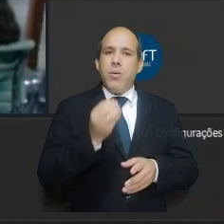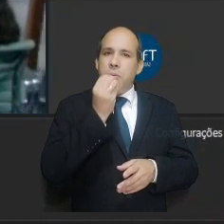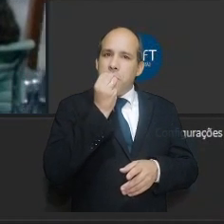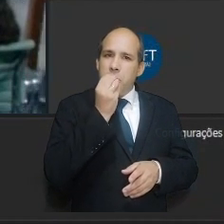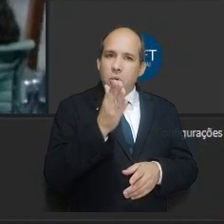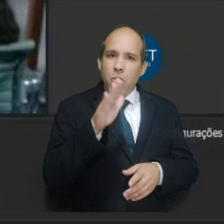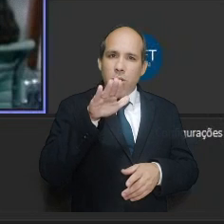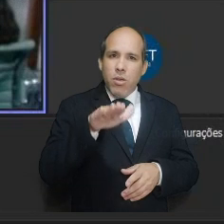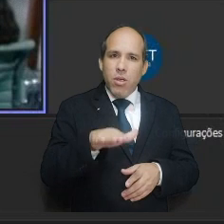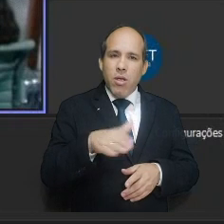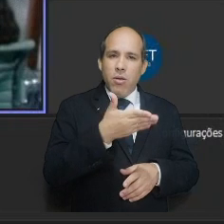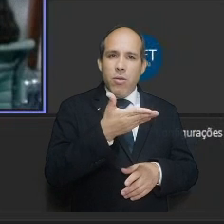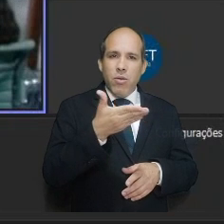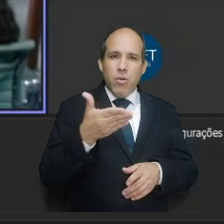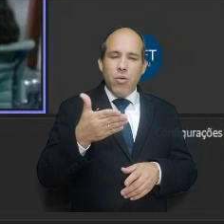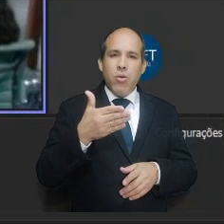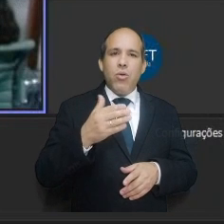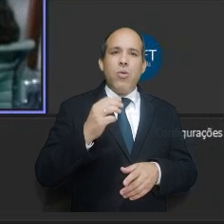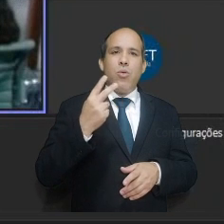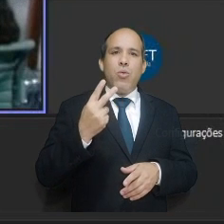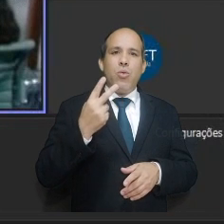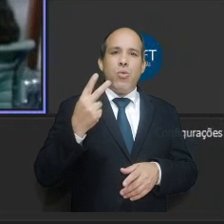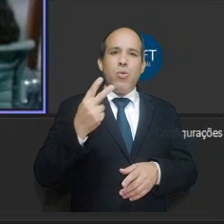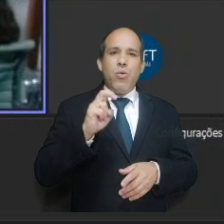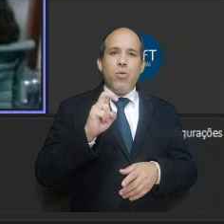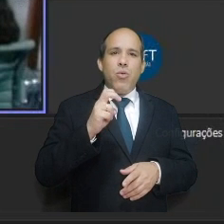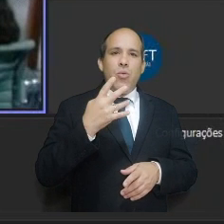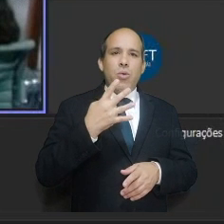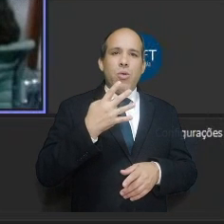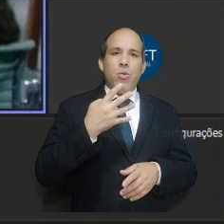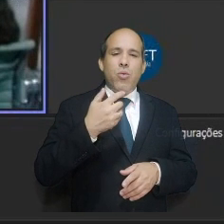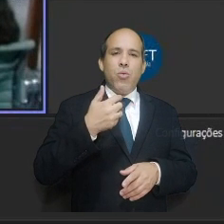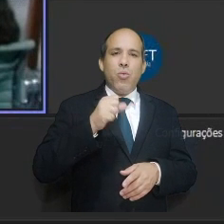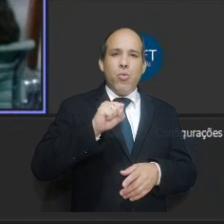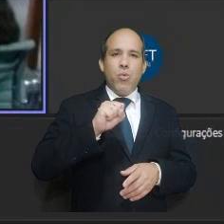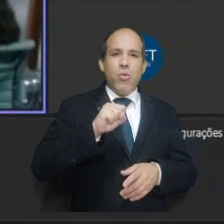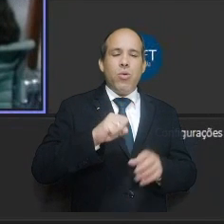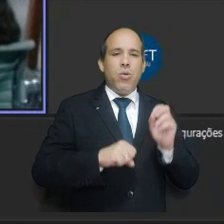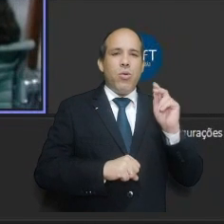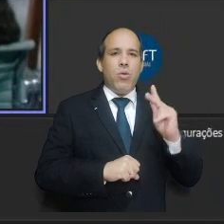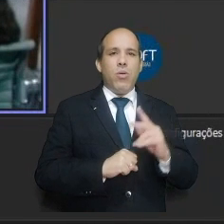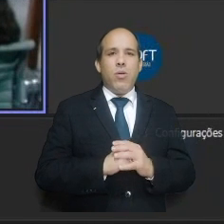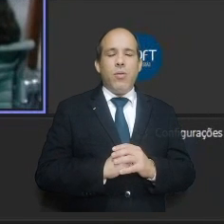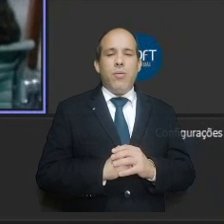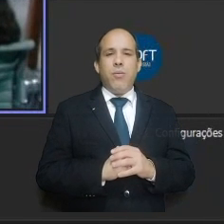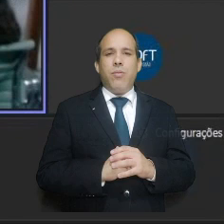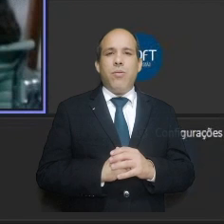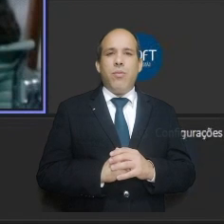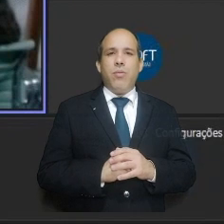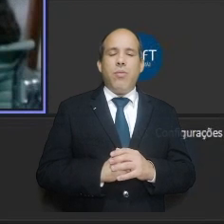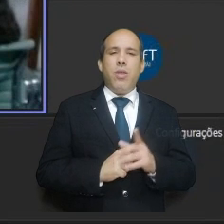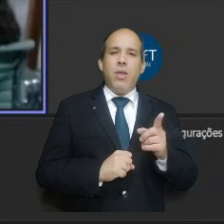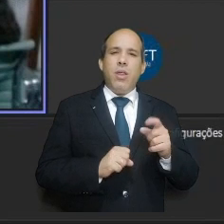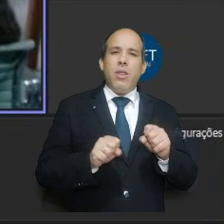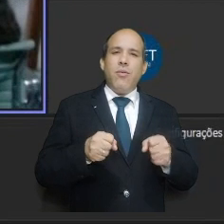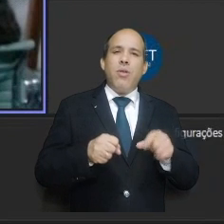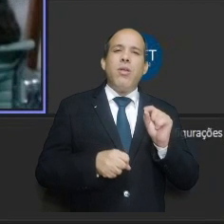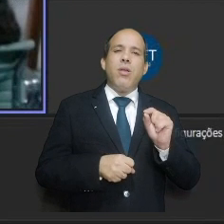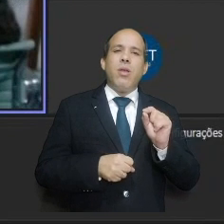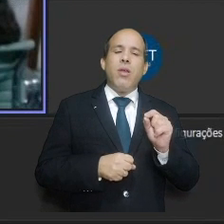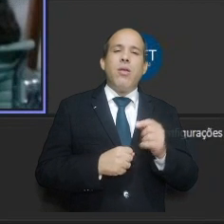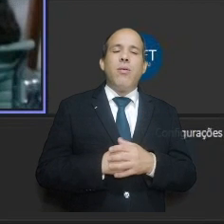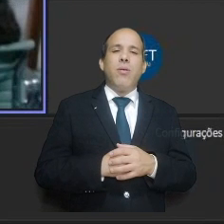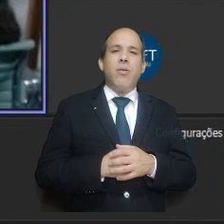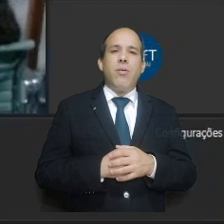favor. Otávio Bulbo de Grazia, OAB 22548. Ok. Desembargador Otávio, ele fala